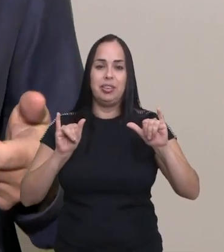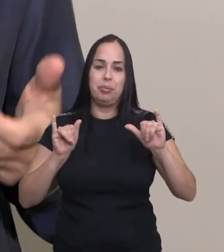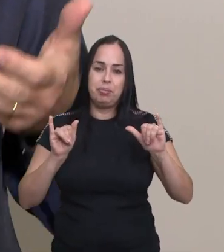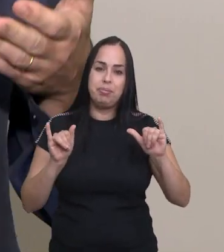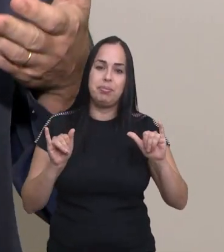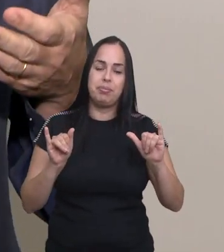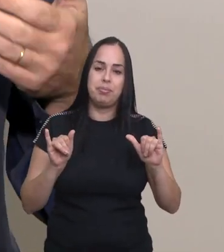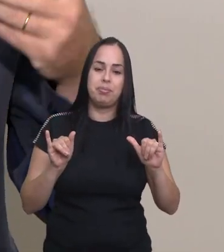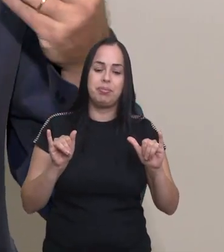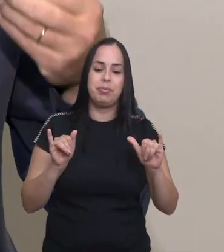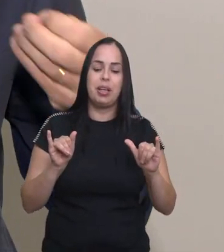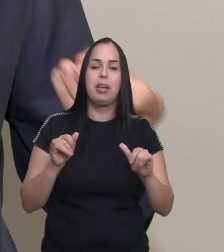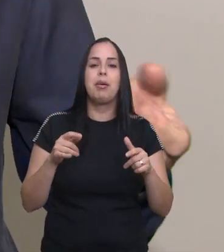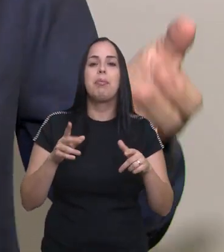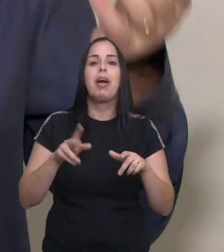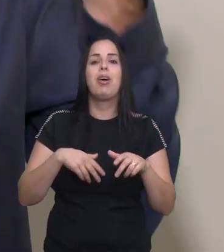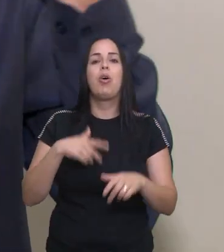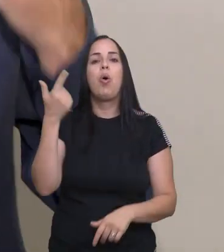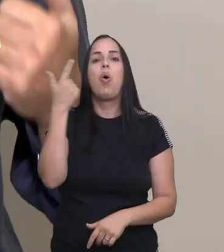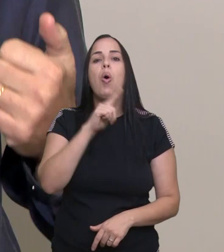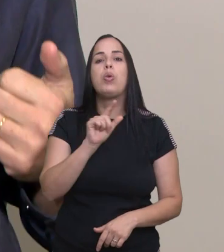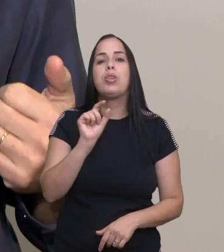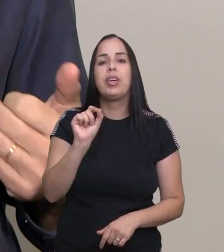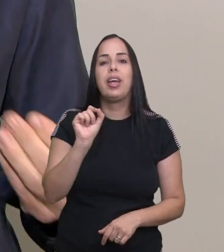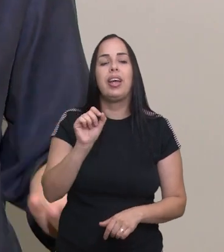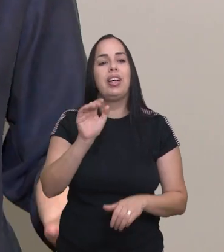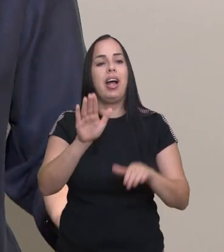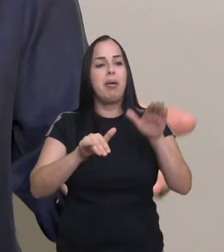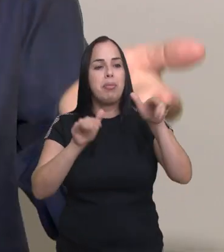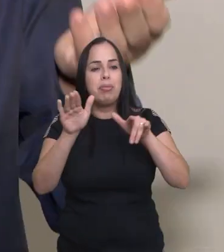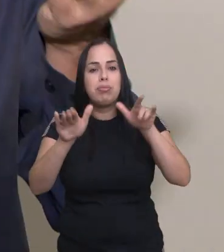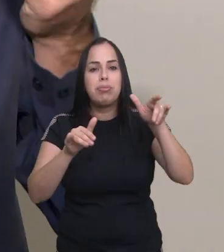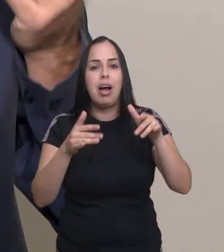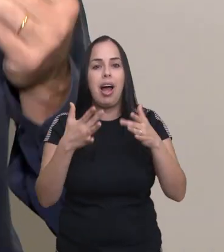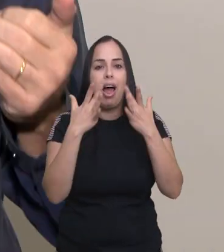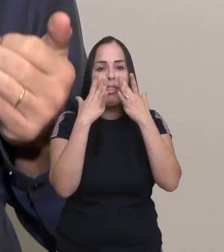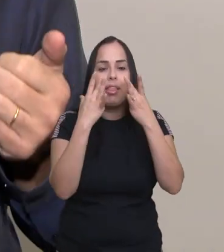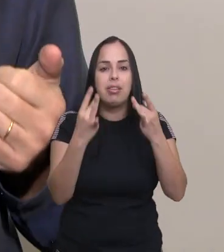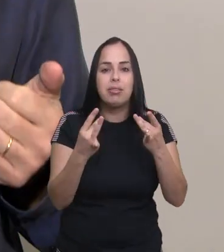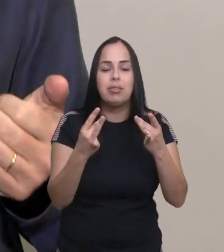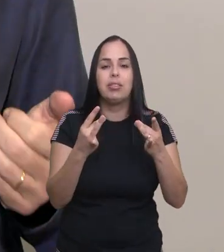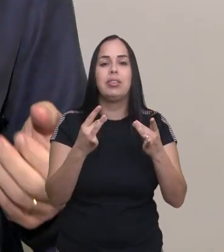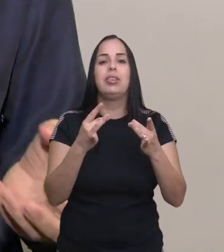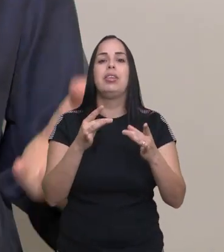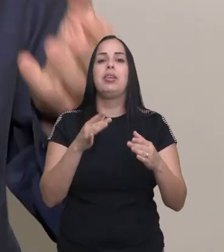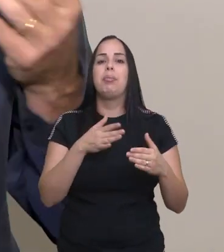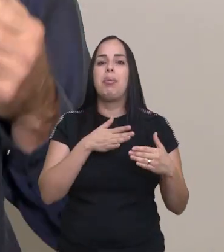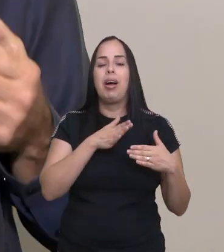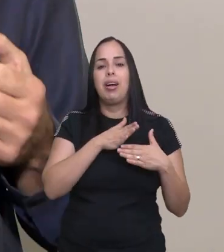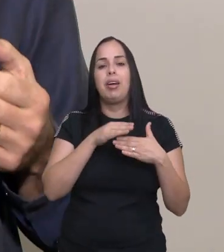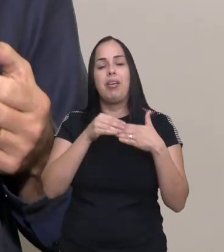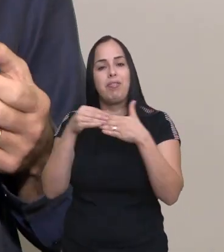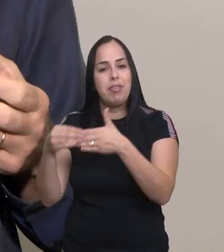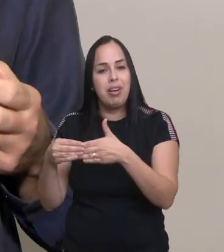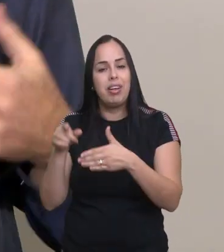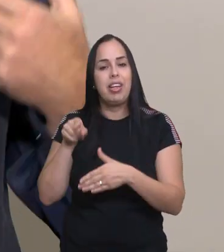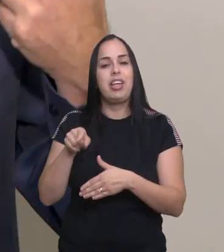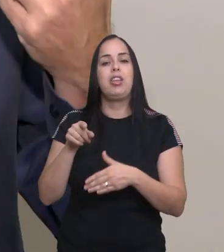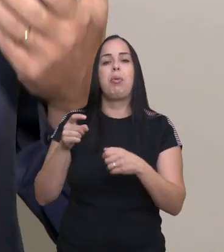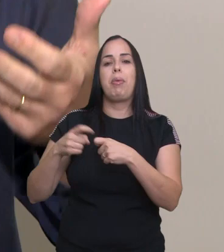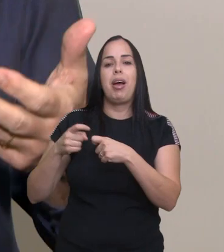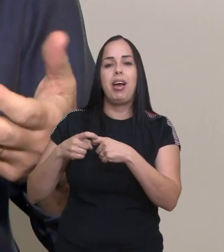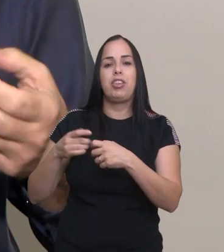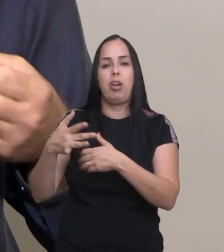campanha, para a gente conseguir trazer mais a população, mais as pessoas para fazer esse check-up.